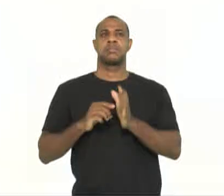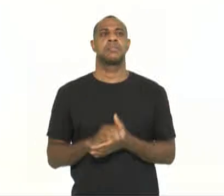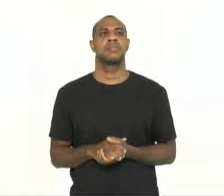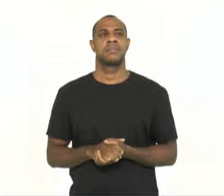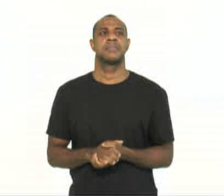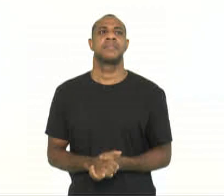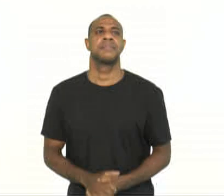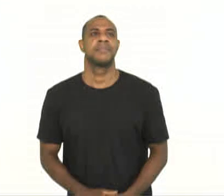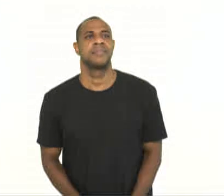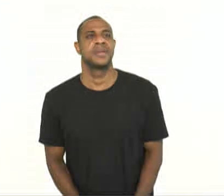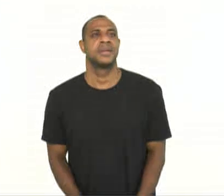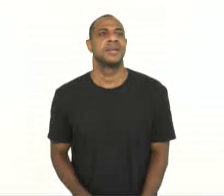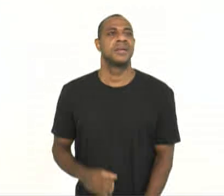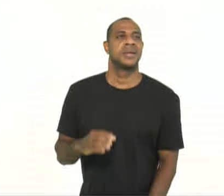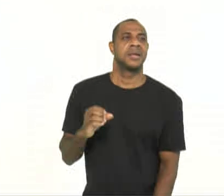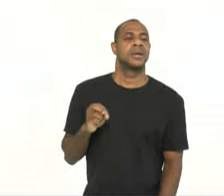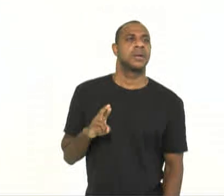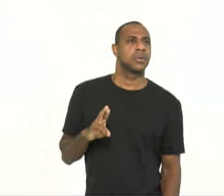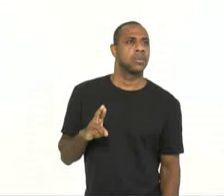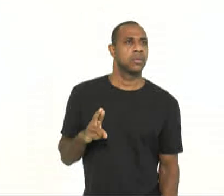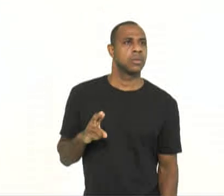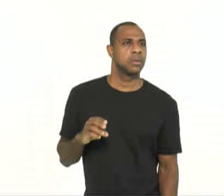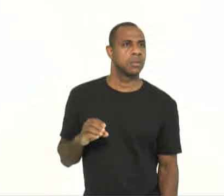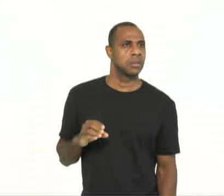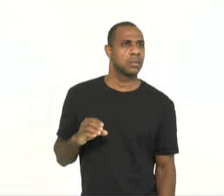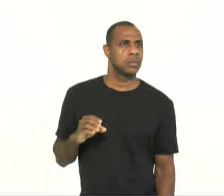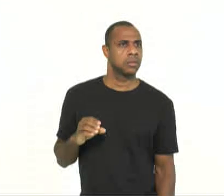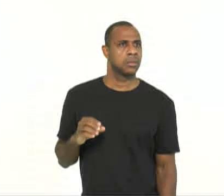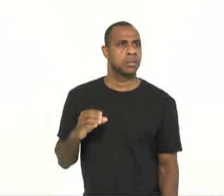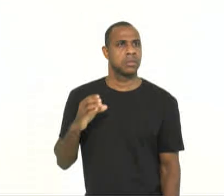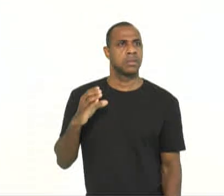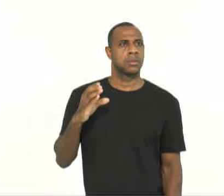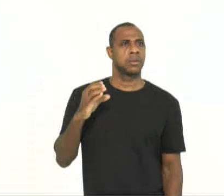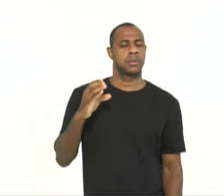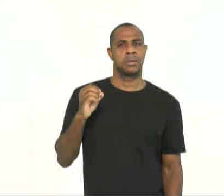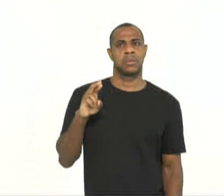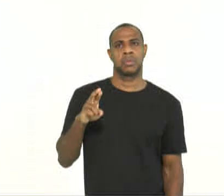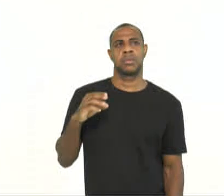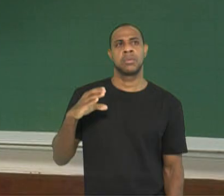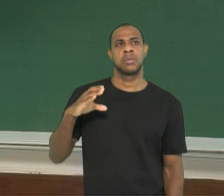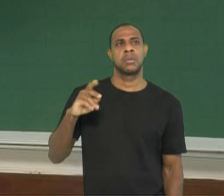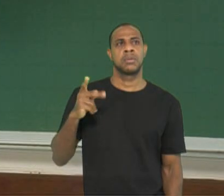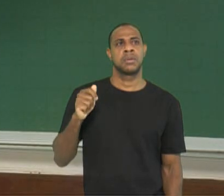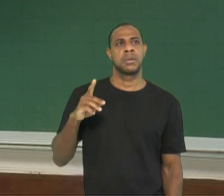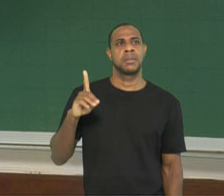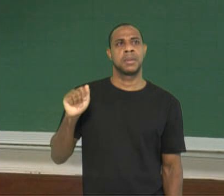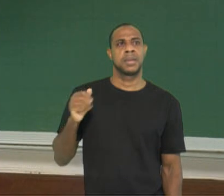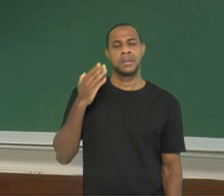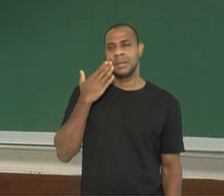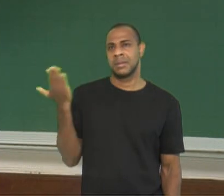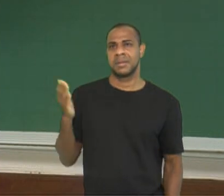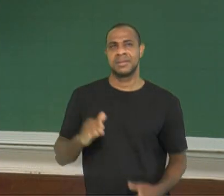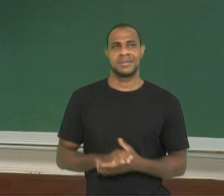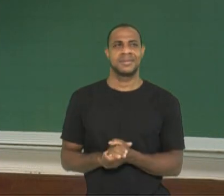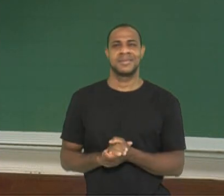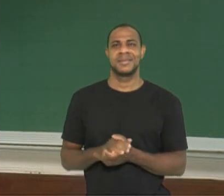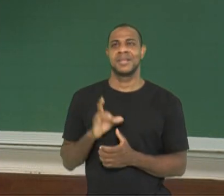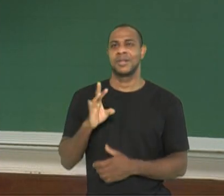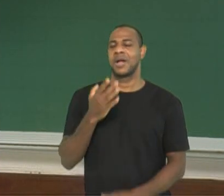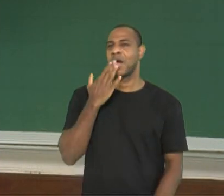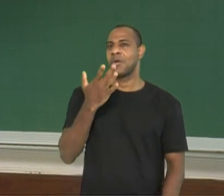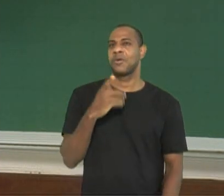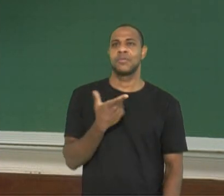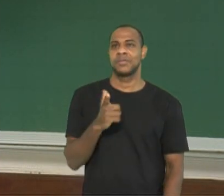que é cor chapada? A cor chapada é o seguinte, quando tem um objeto que tem a cor e não tem volume, não tem sombra, é só cor. Você pode ver que